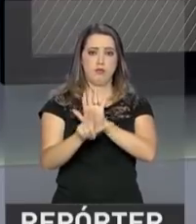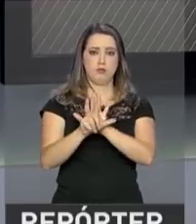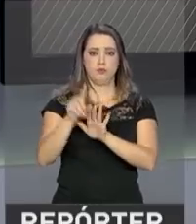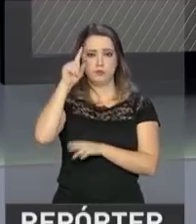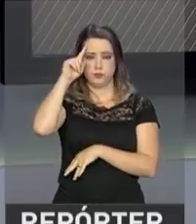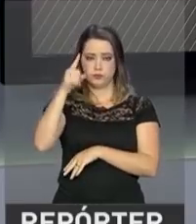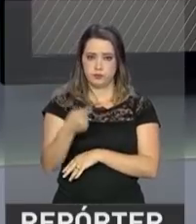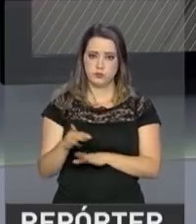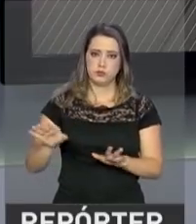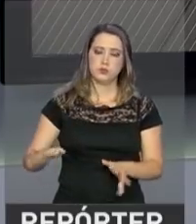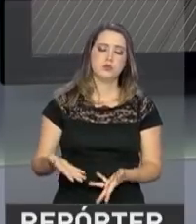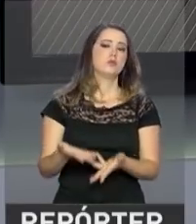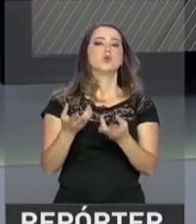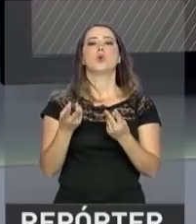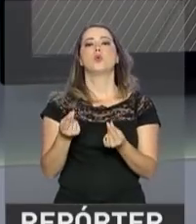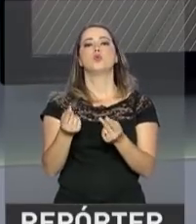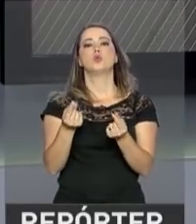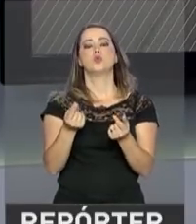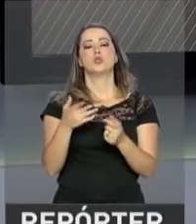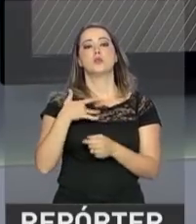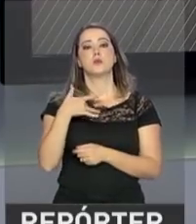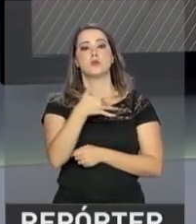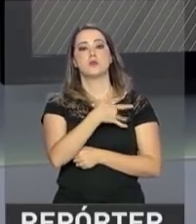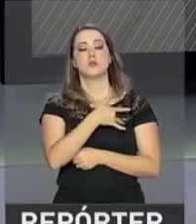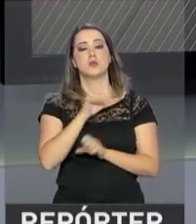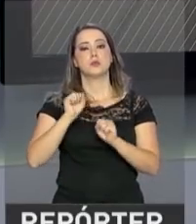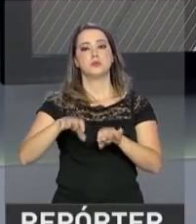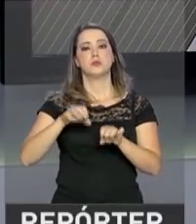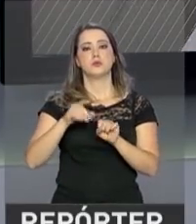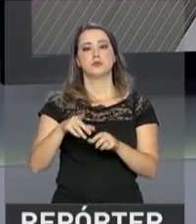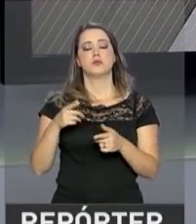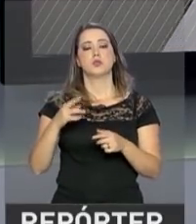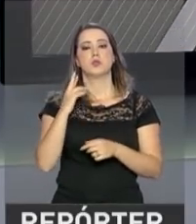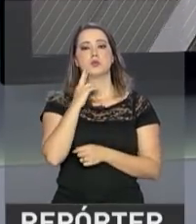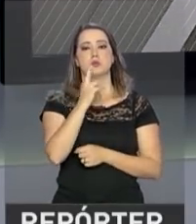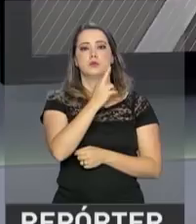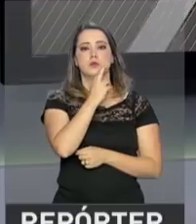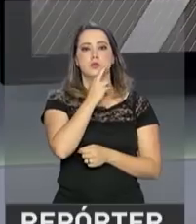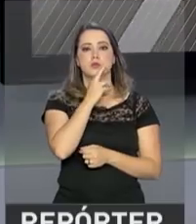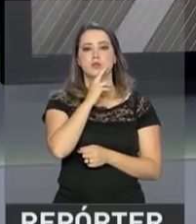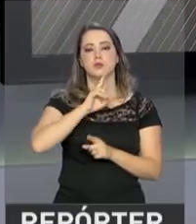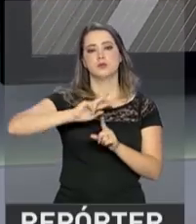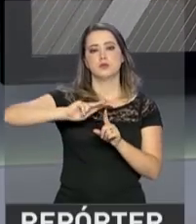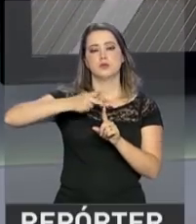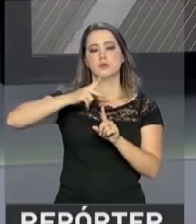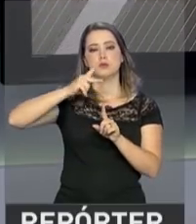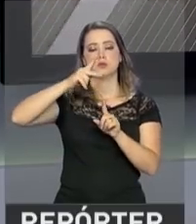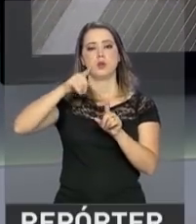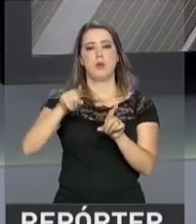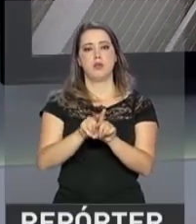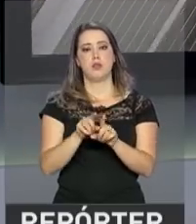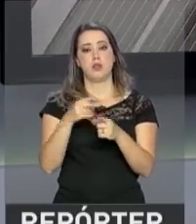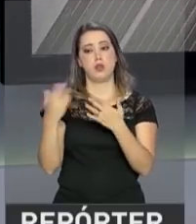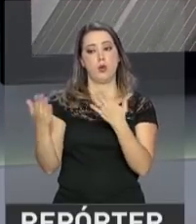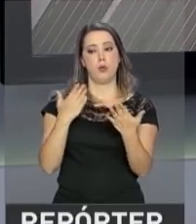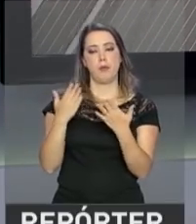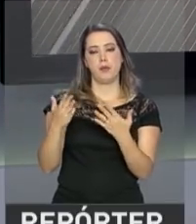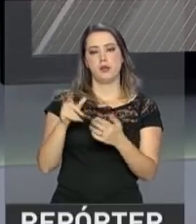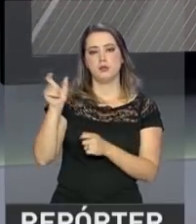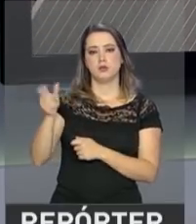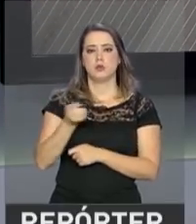a lei estabelece que o volume dos recursos para saúde e educação ao estado de roraima vai ser redimensionado